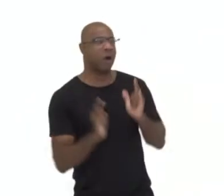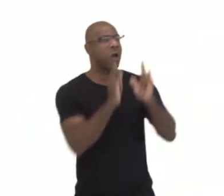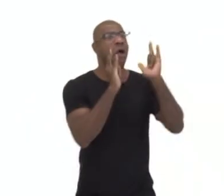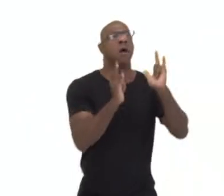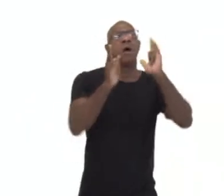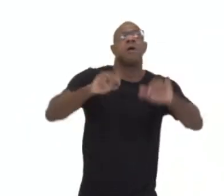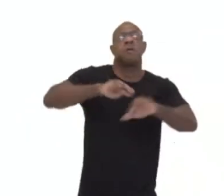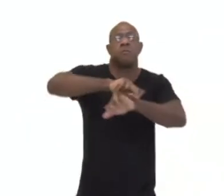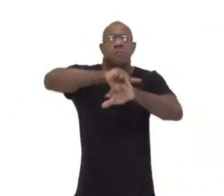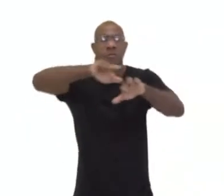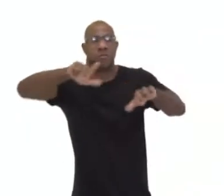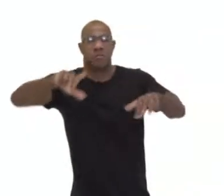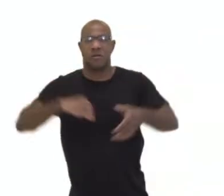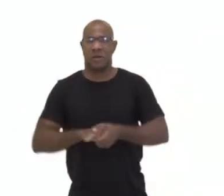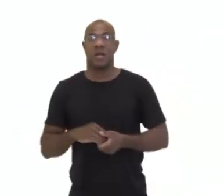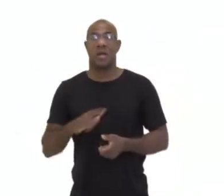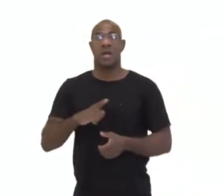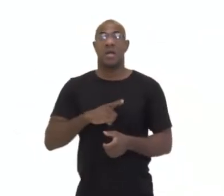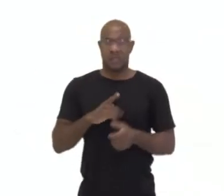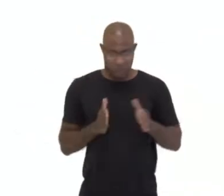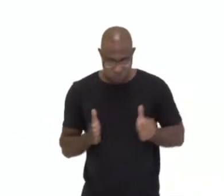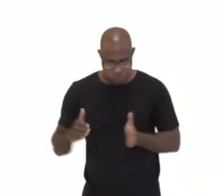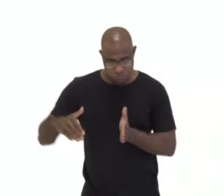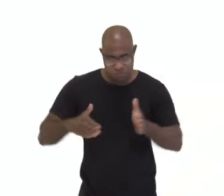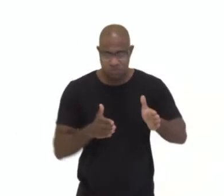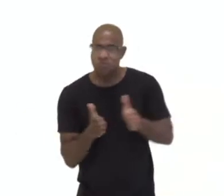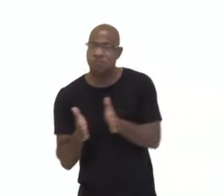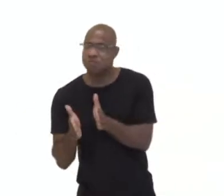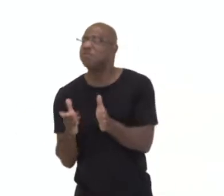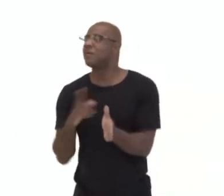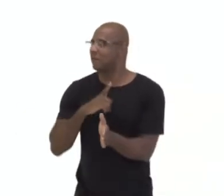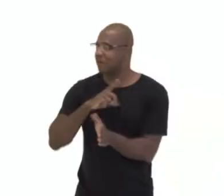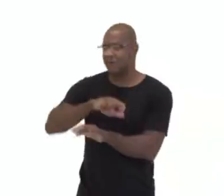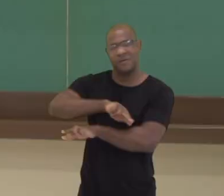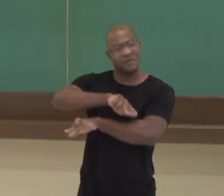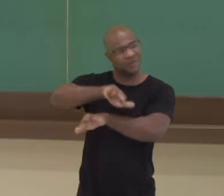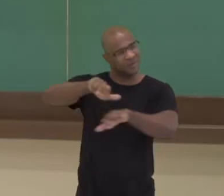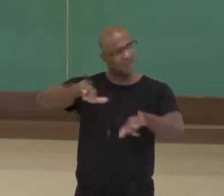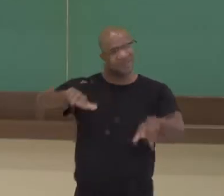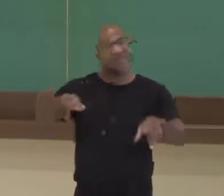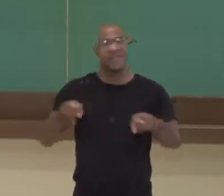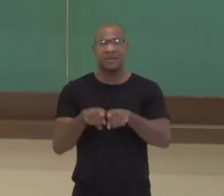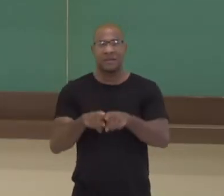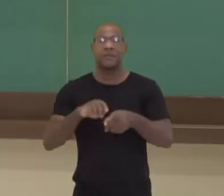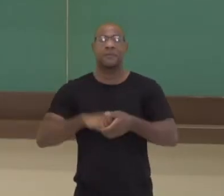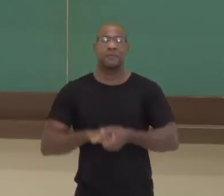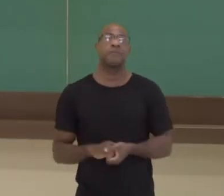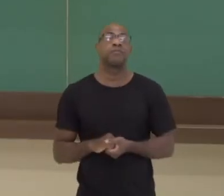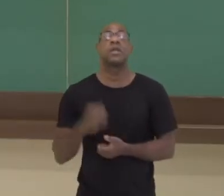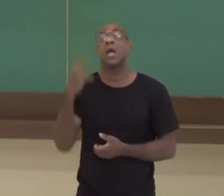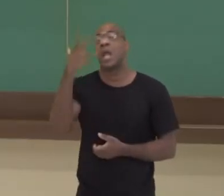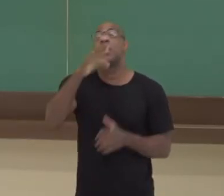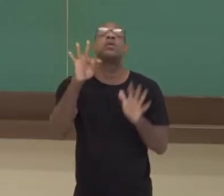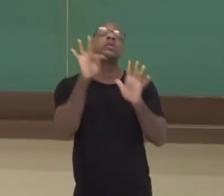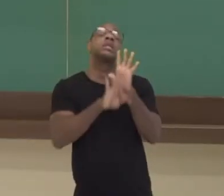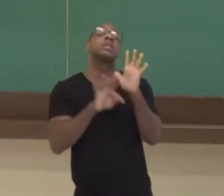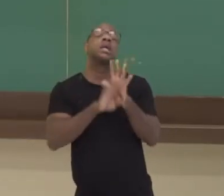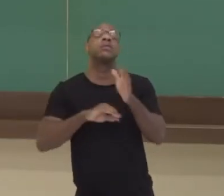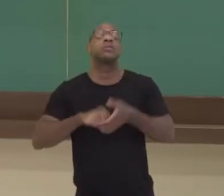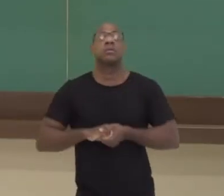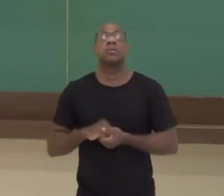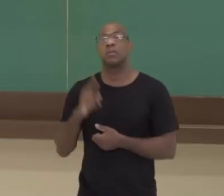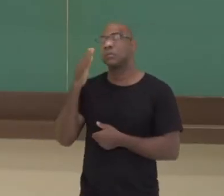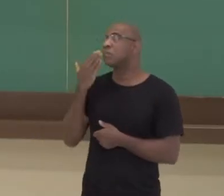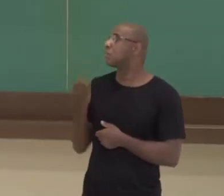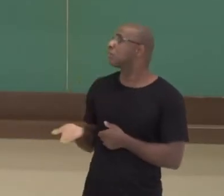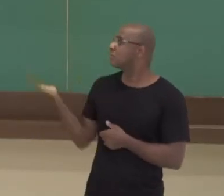vibra entrelaçada por artérias dinâmicas e congestionadas. Lindo texto, empolgante, a